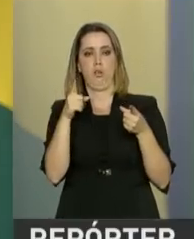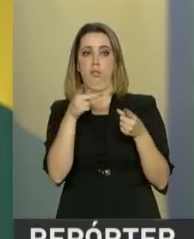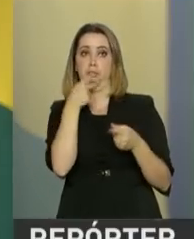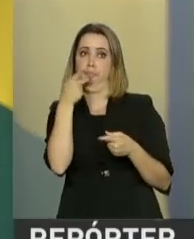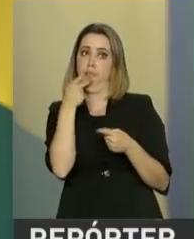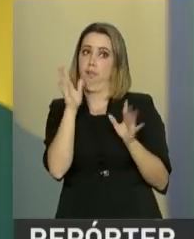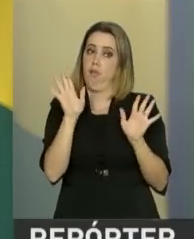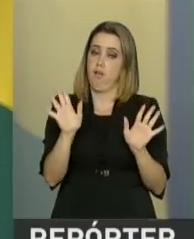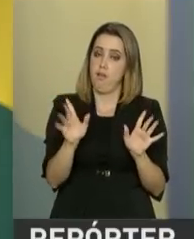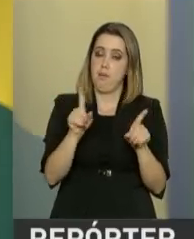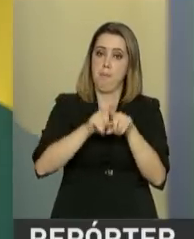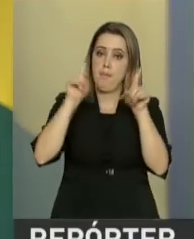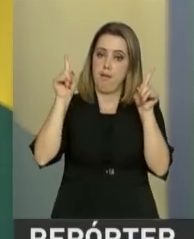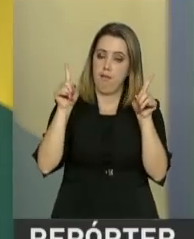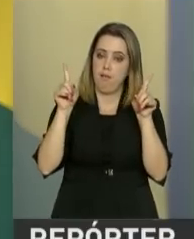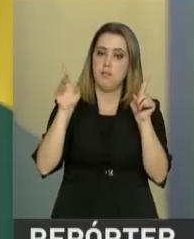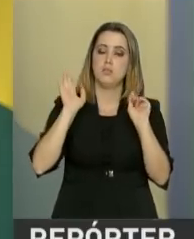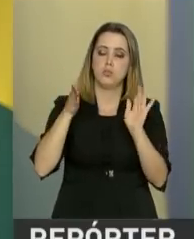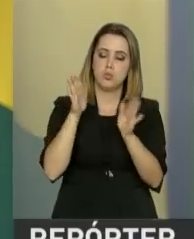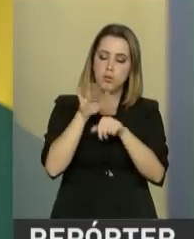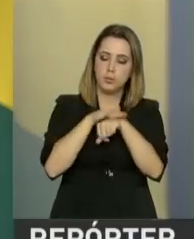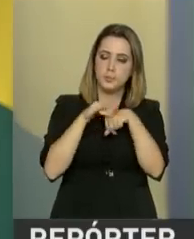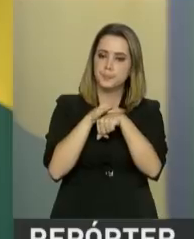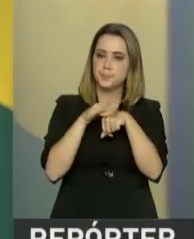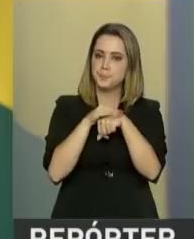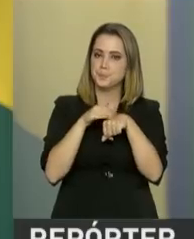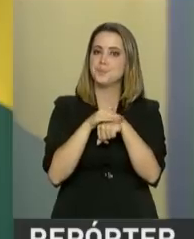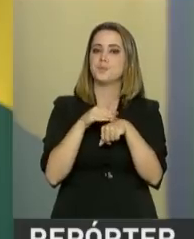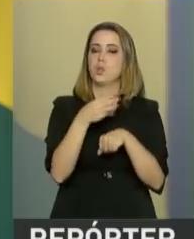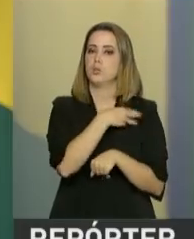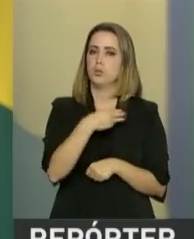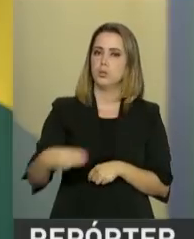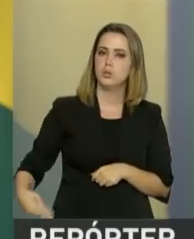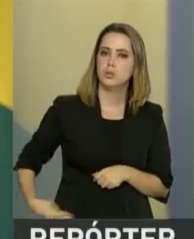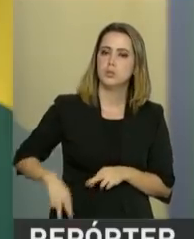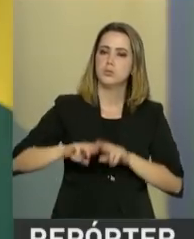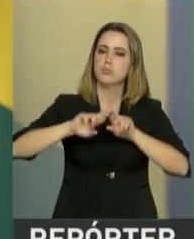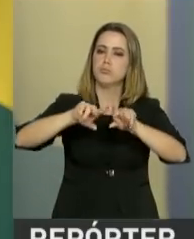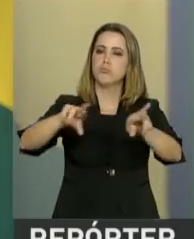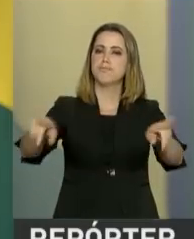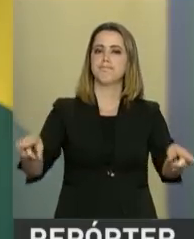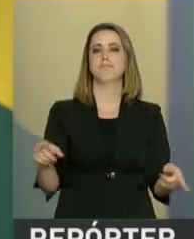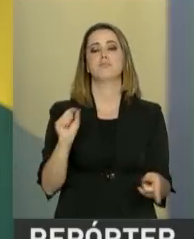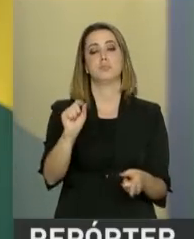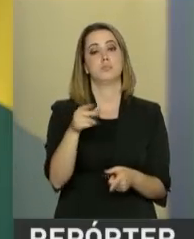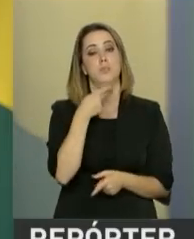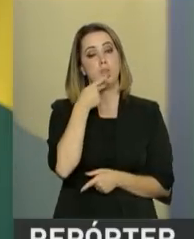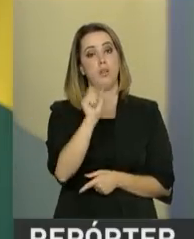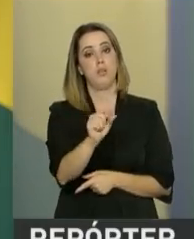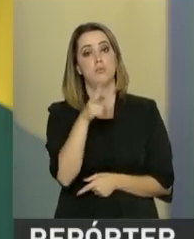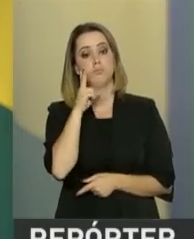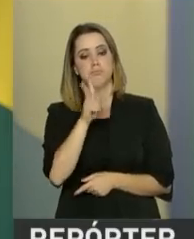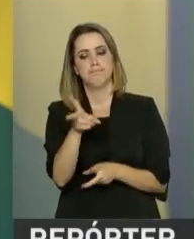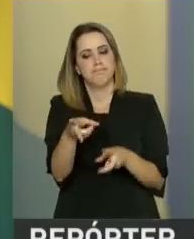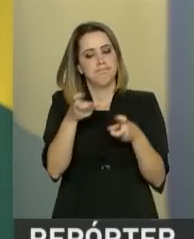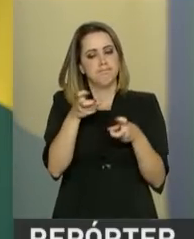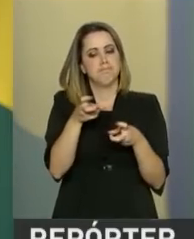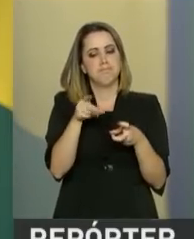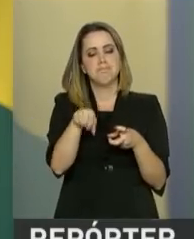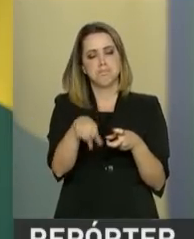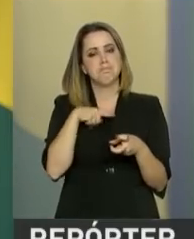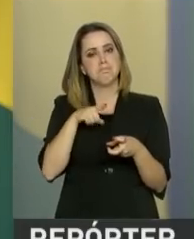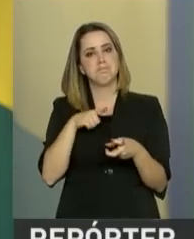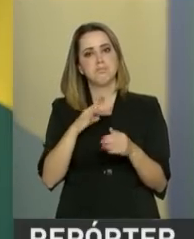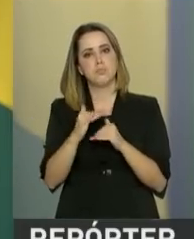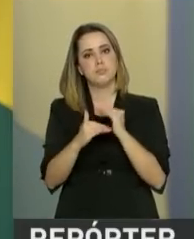otimista demais, mas temos conversado muito com o ministro Meirelles, com o ministro Diogo e todos os ministros e verificando